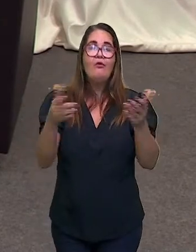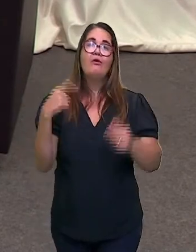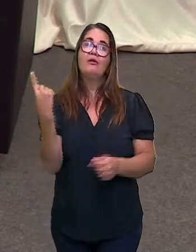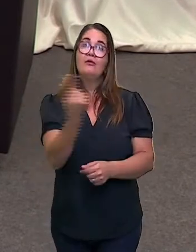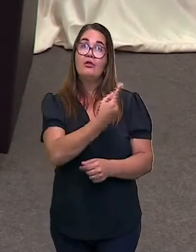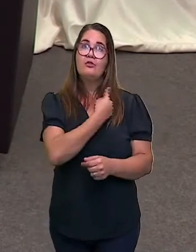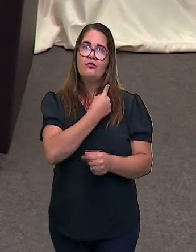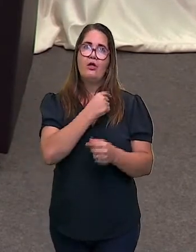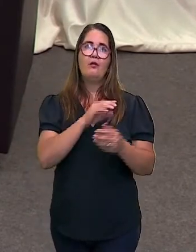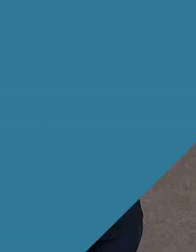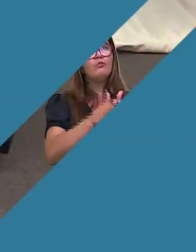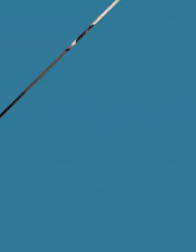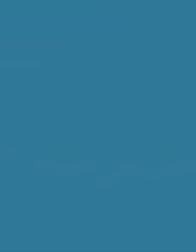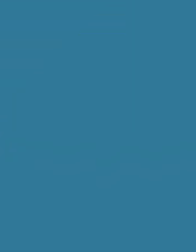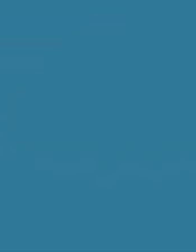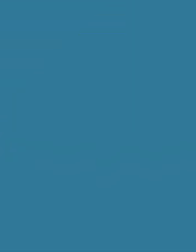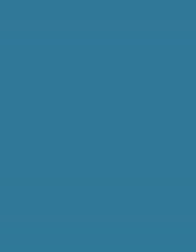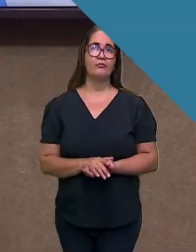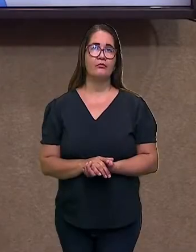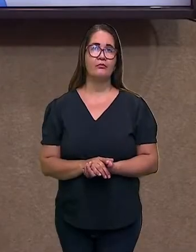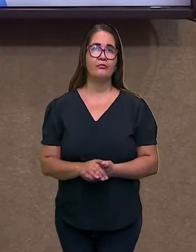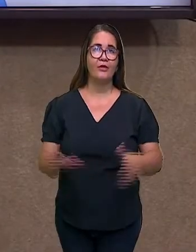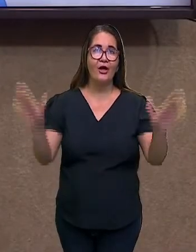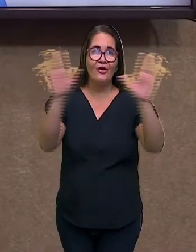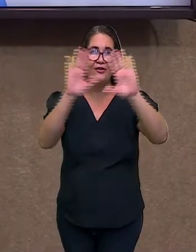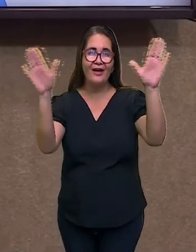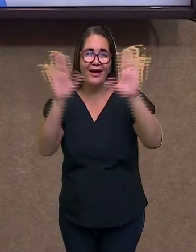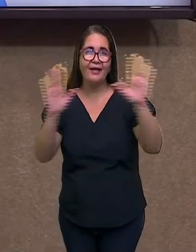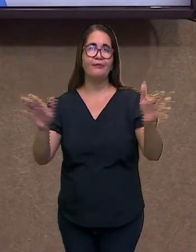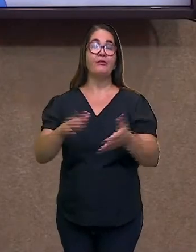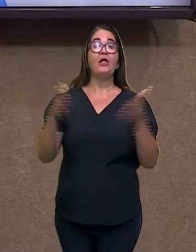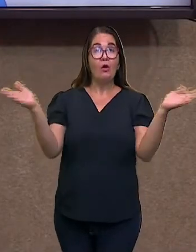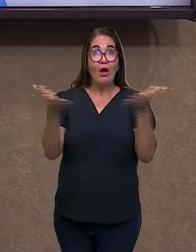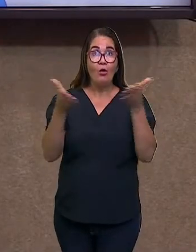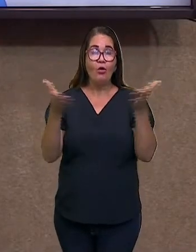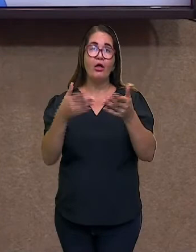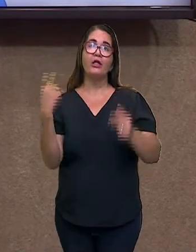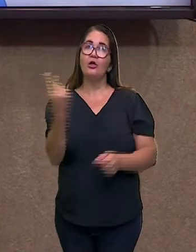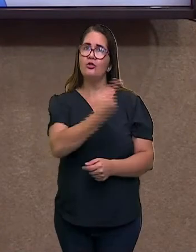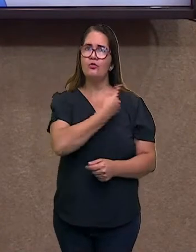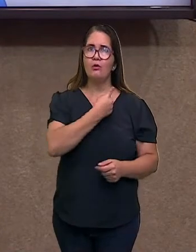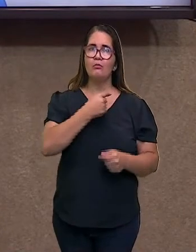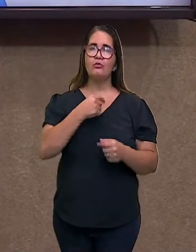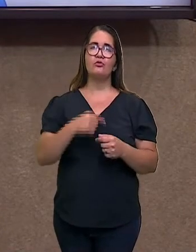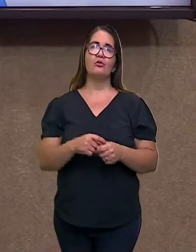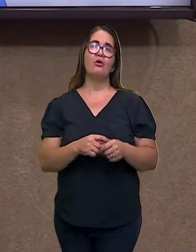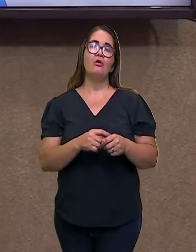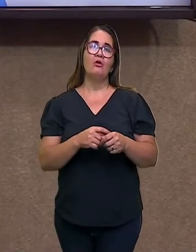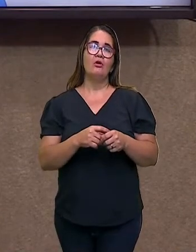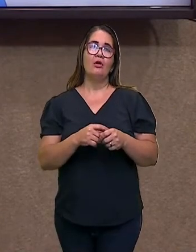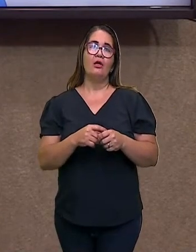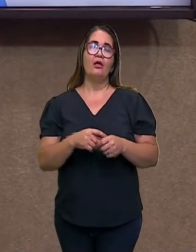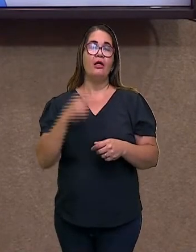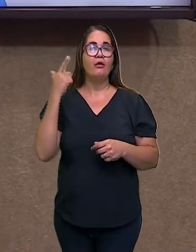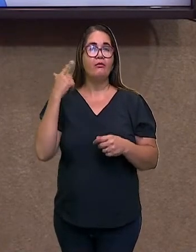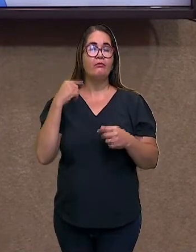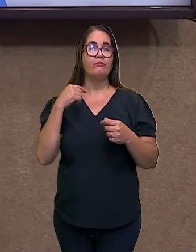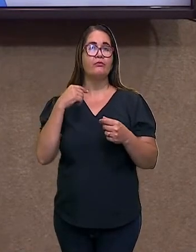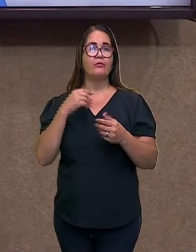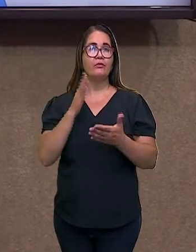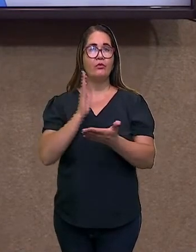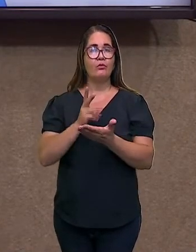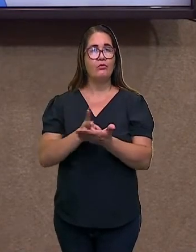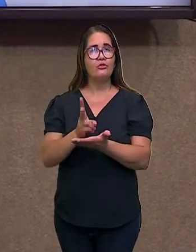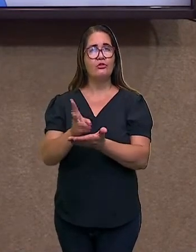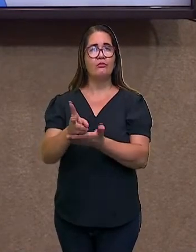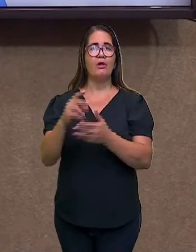a segunda parte da nossa aula. Pessoal, então vamos falar agora um pouquinho do gênero. Como eu disse para vocês, vamos falar